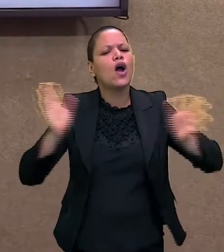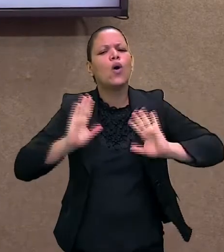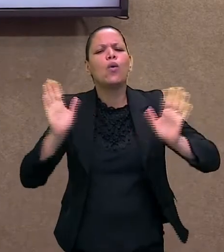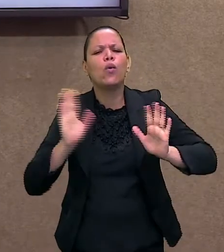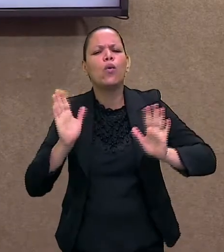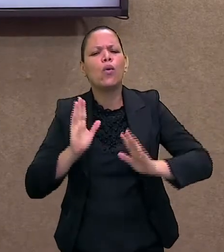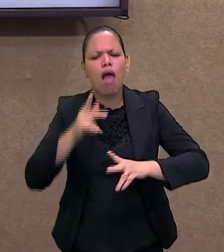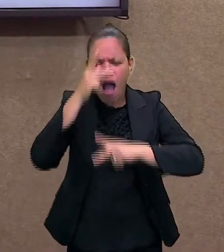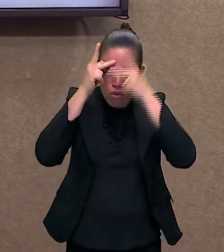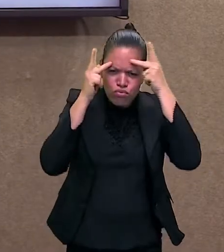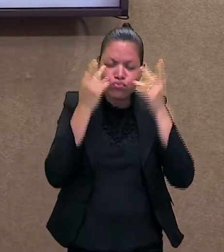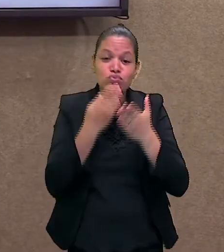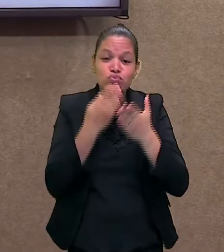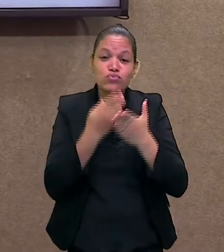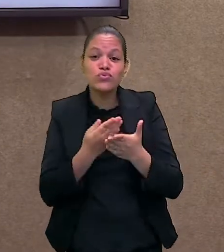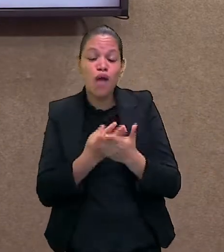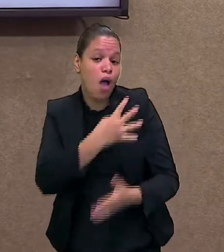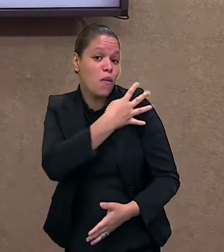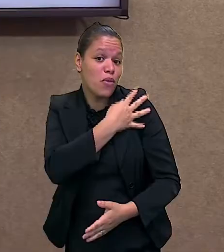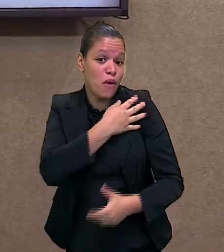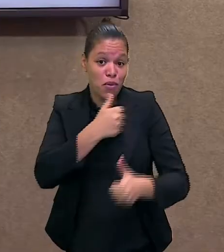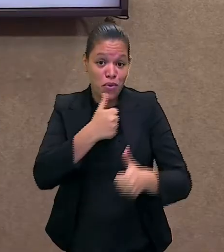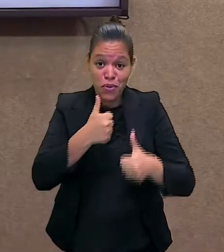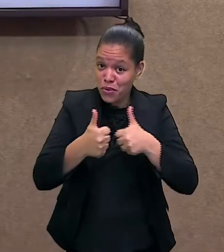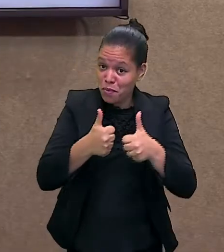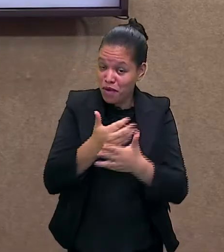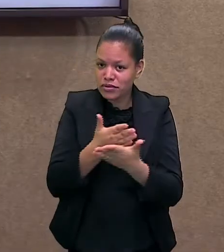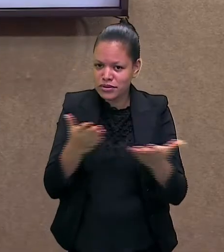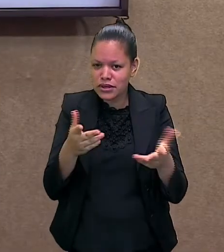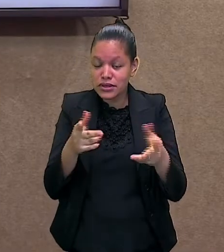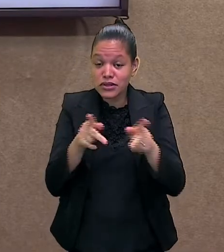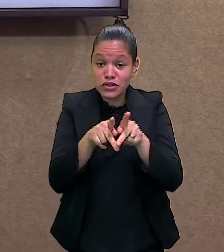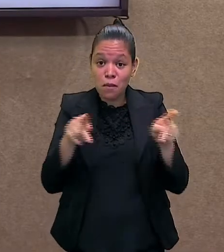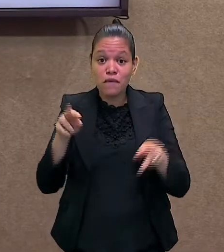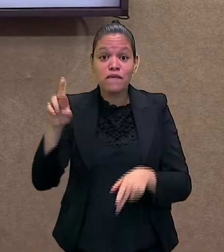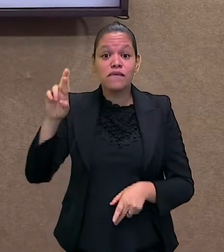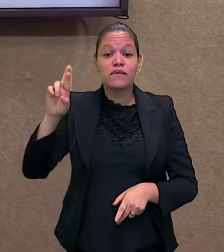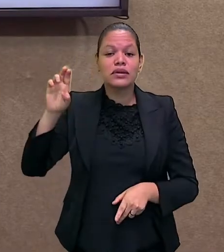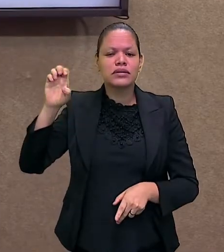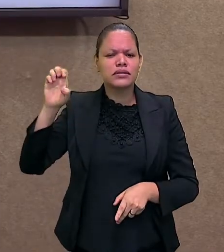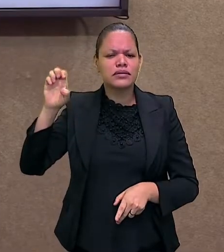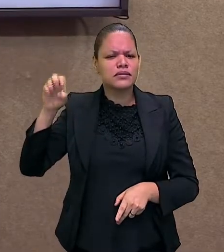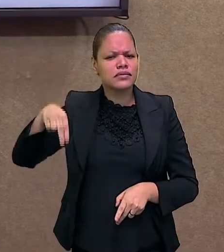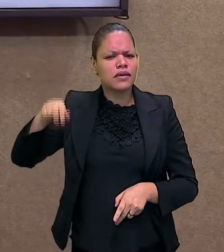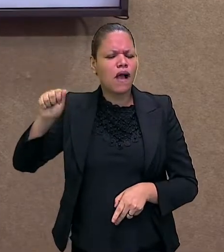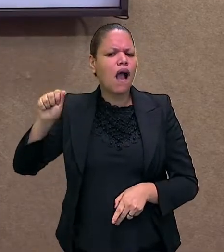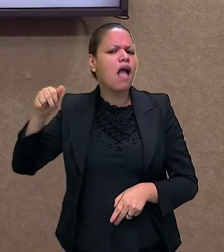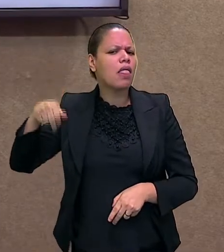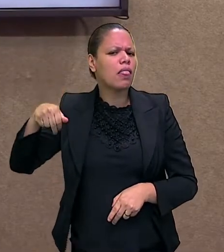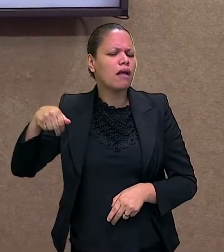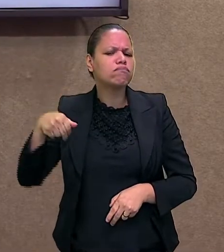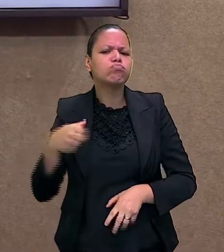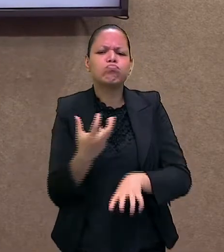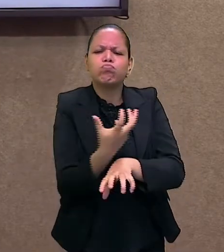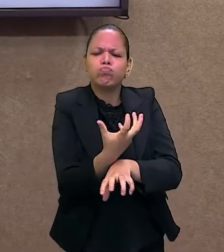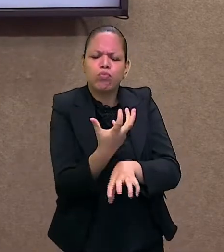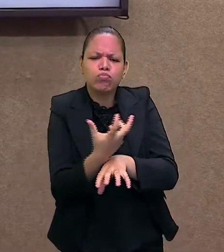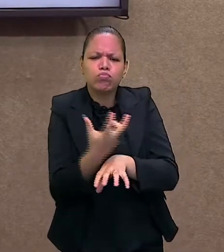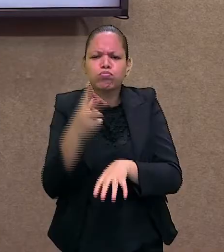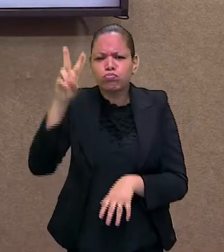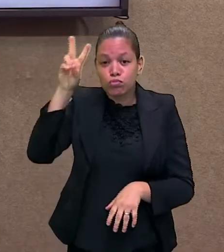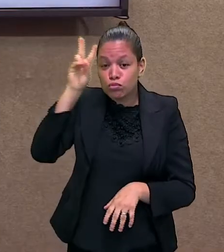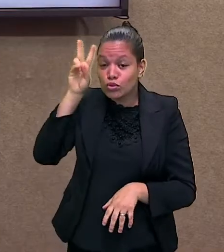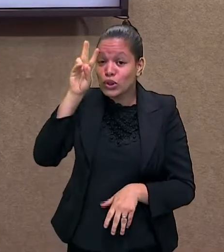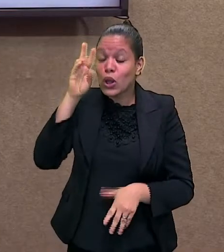Olá, estudantes do quarto ano, tudo bem com vocês? Eu sou o professor Renan e na aula de hoje do componente curricular de